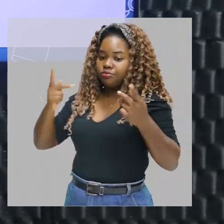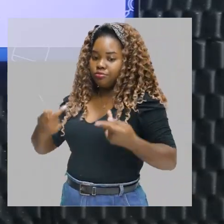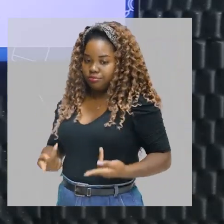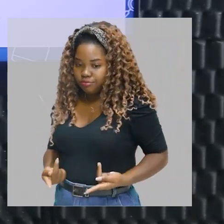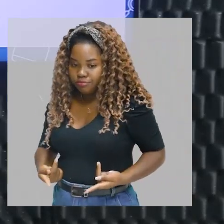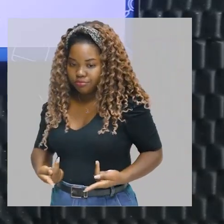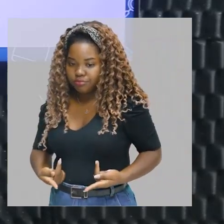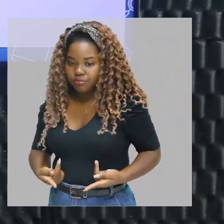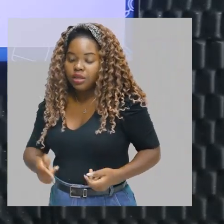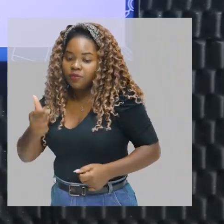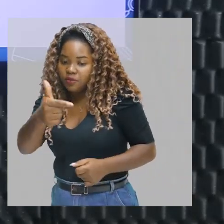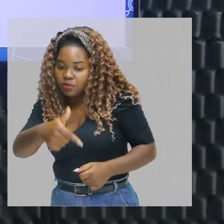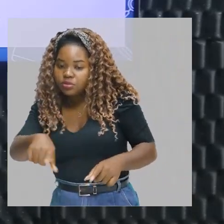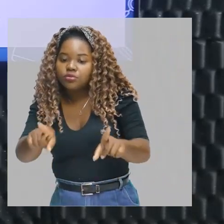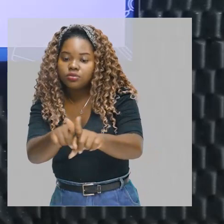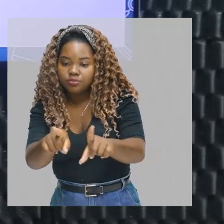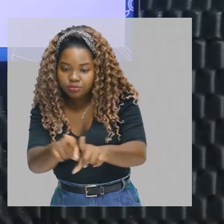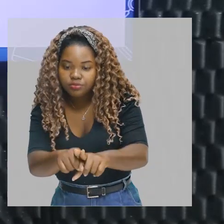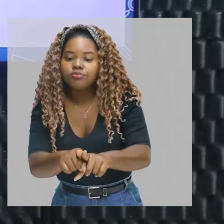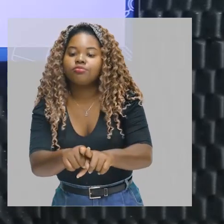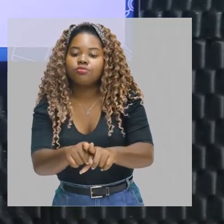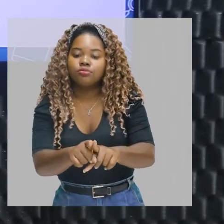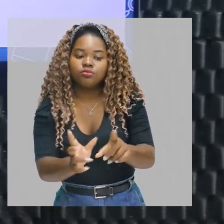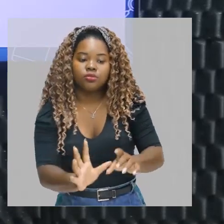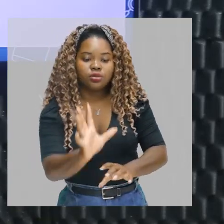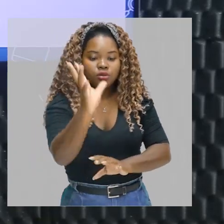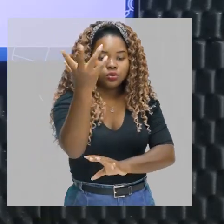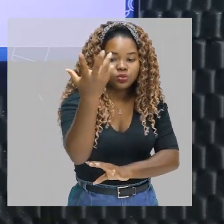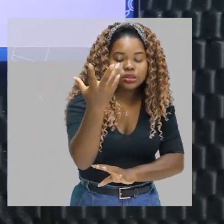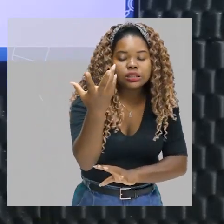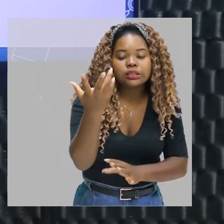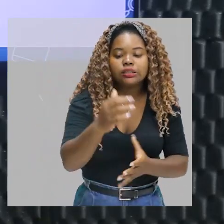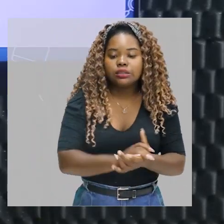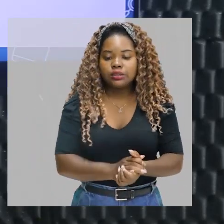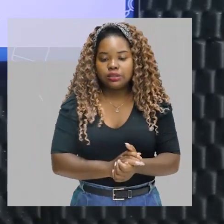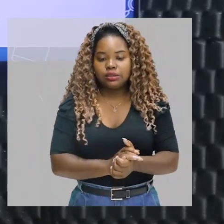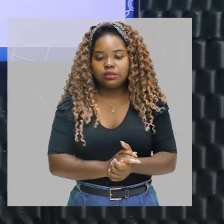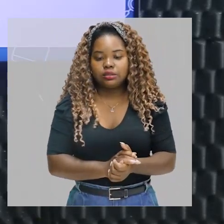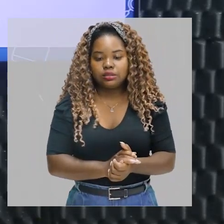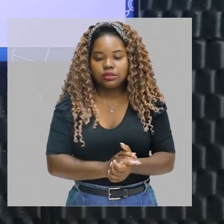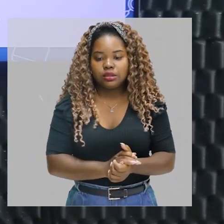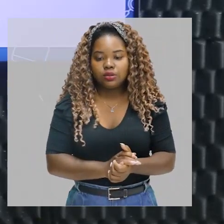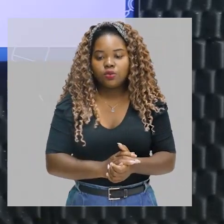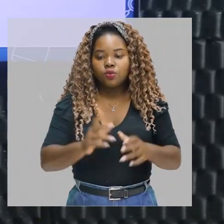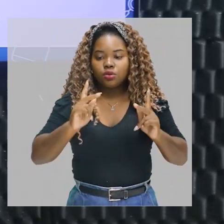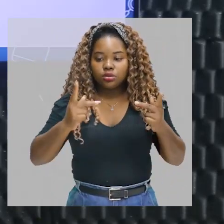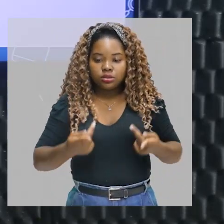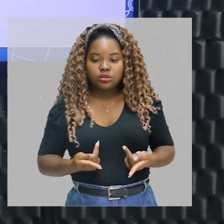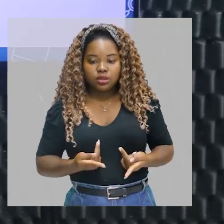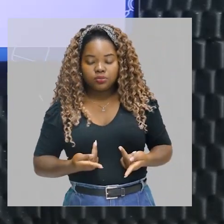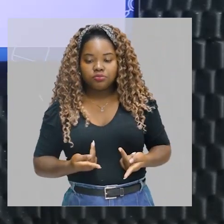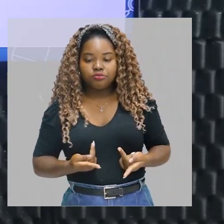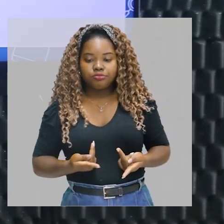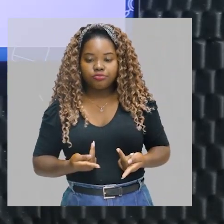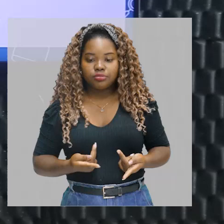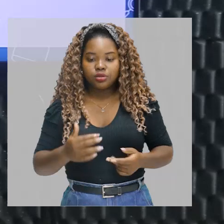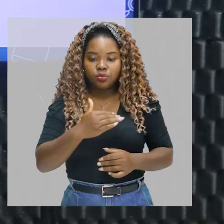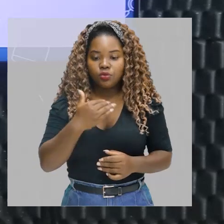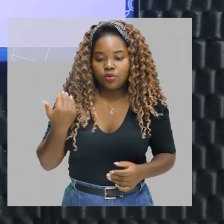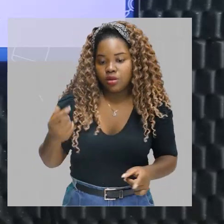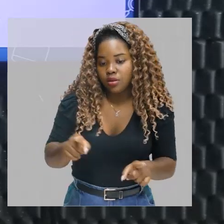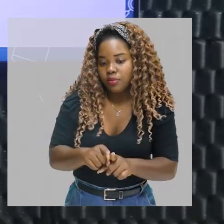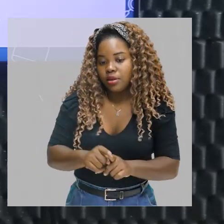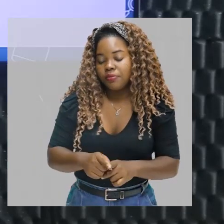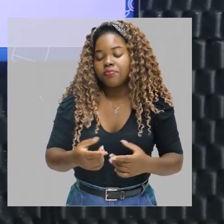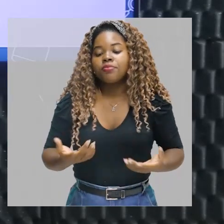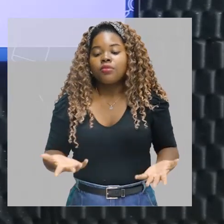também, ainda com as suas relações de movimentos e equilíbrios. Tá ok? Então isso que é a natureza. A natureza ela